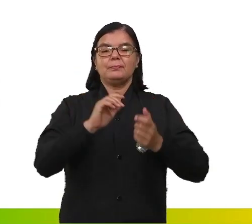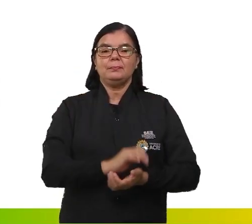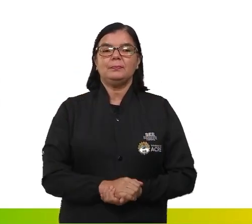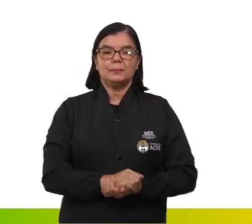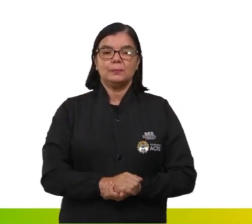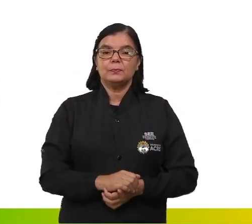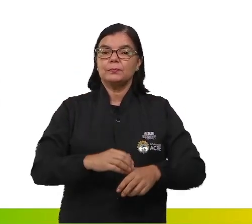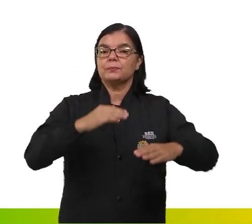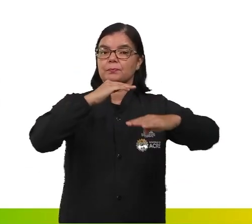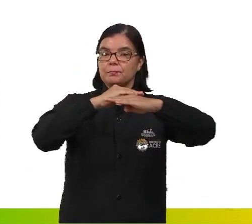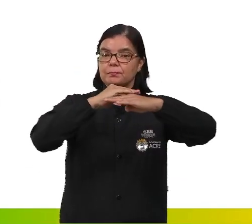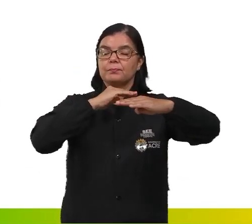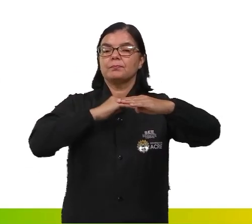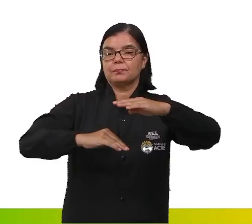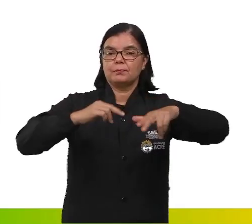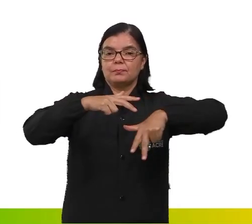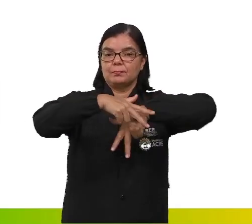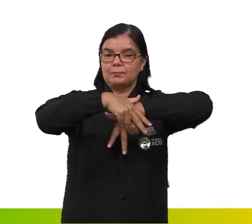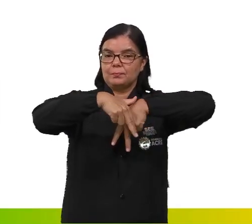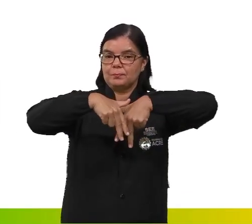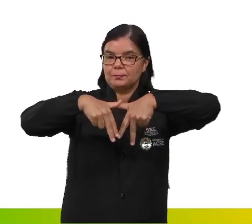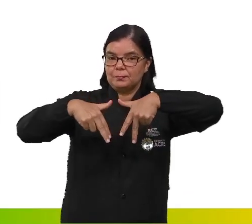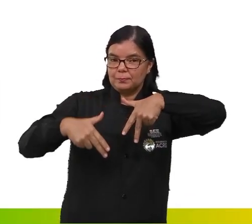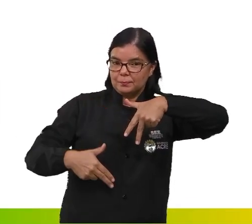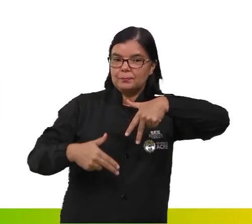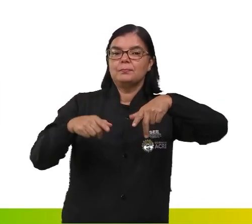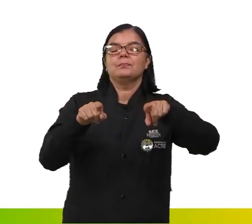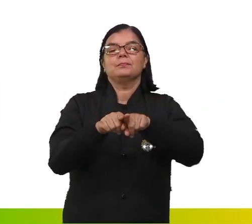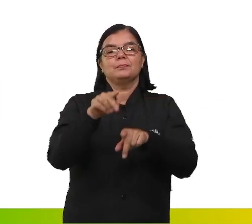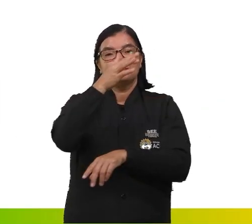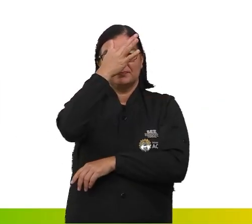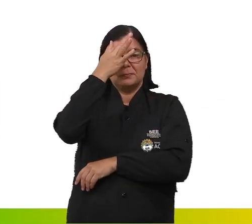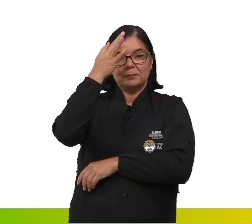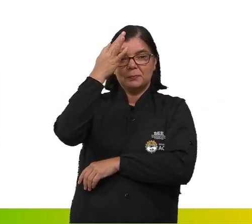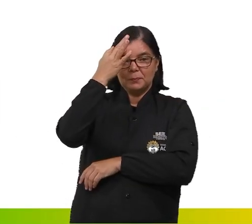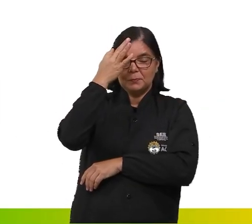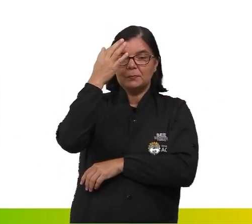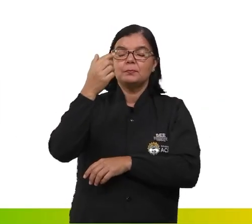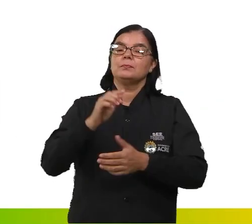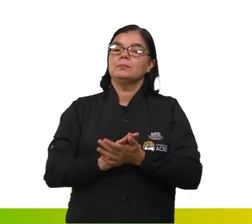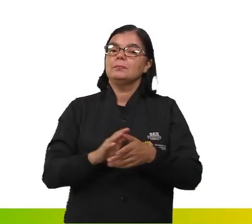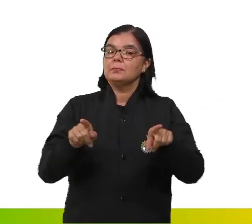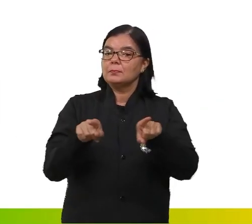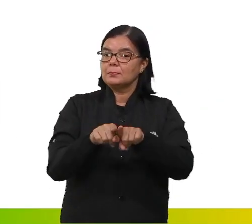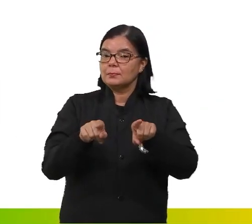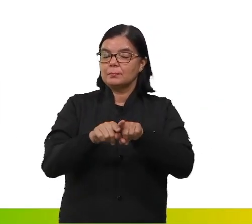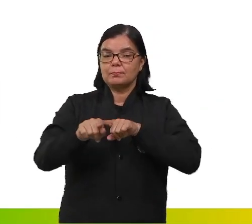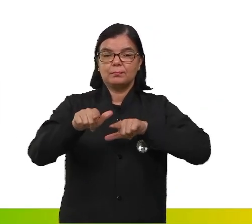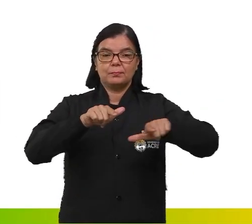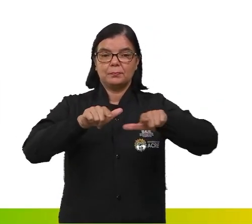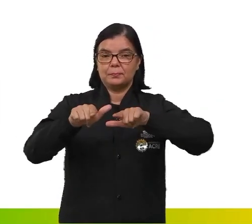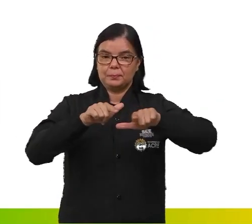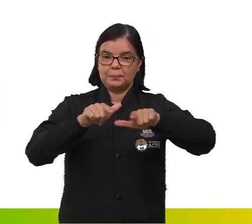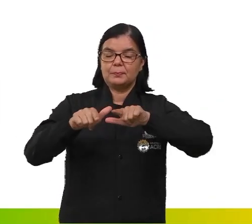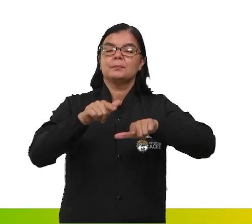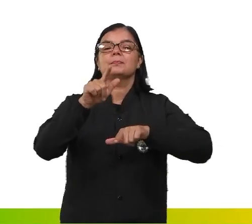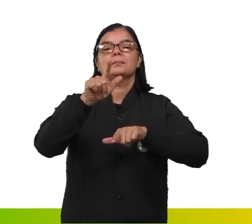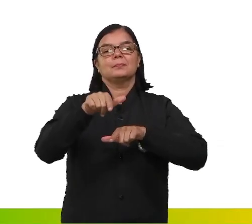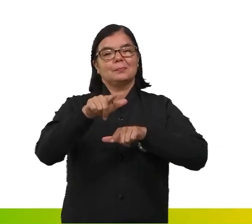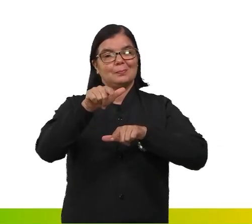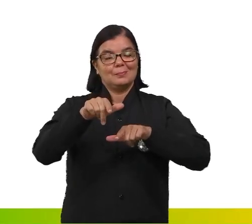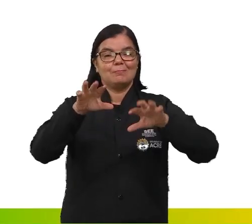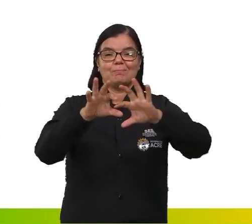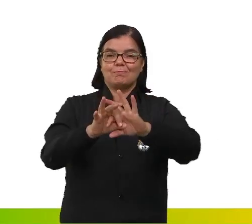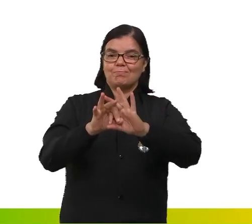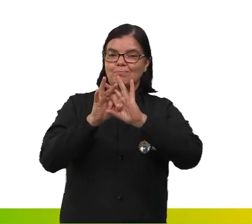as desigualdades de gênero na filosofia e no mercado de trabalho são